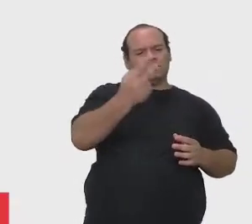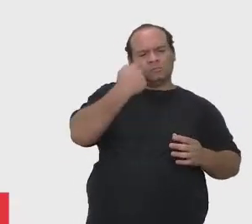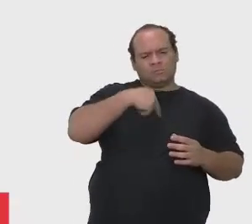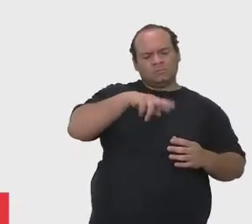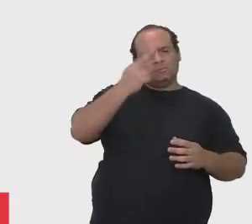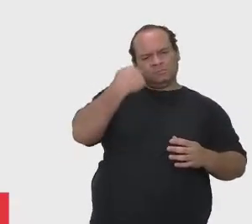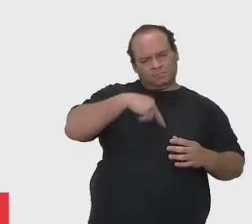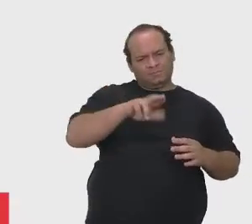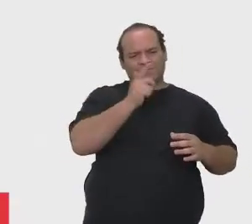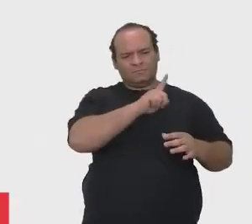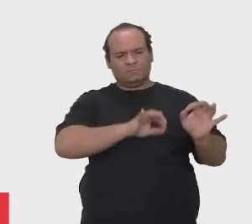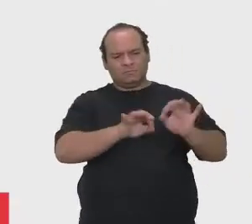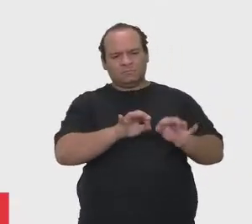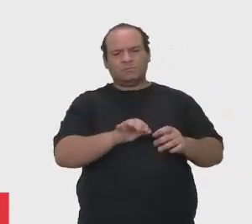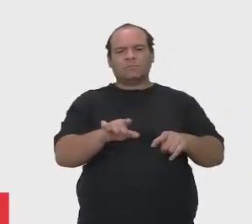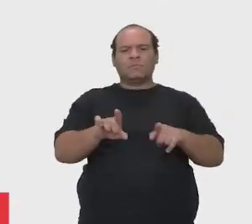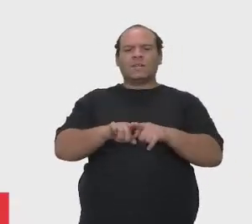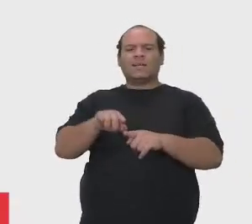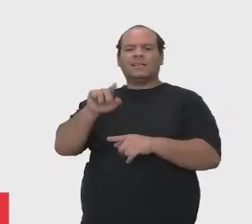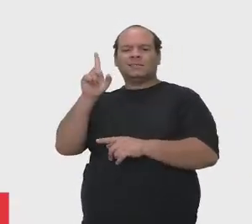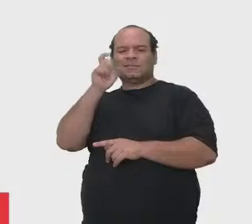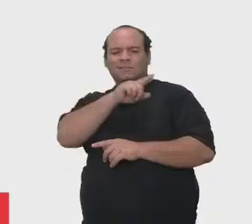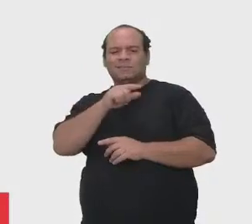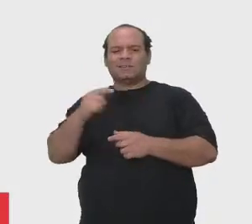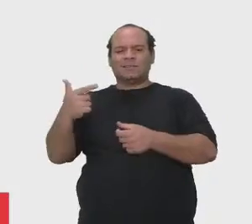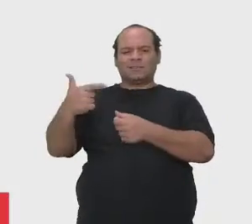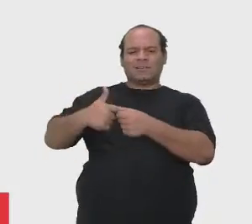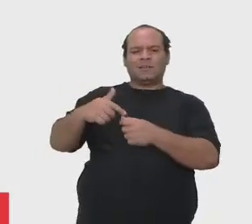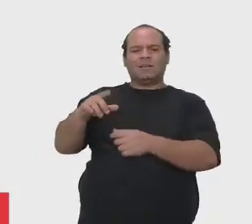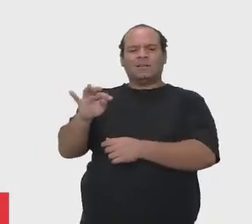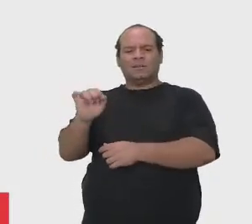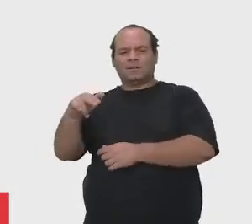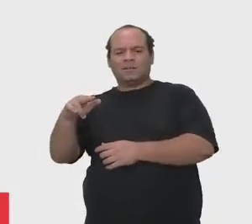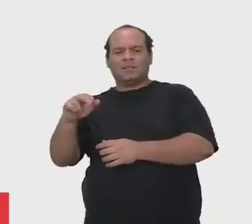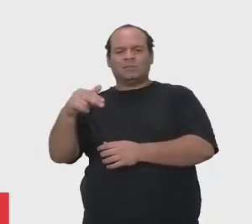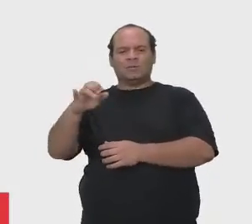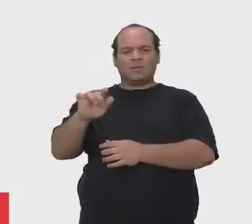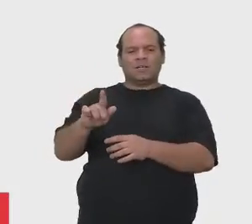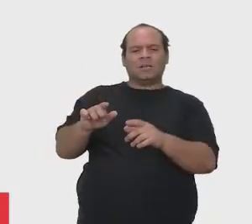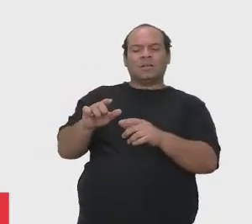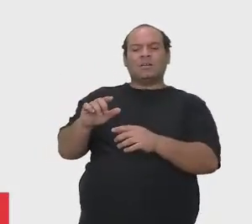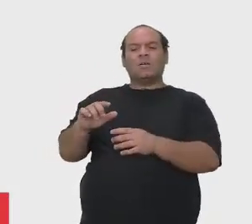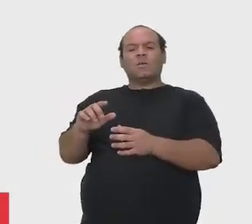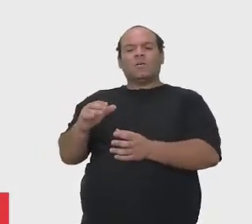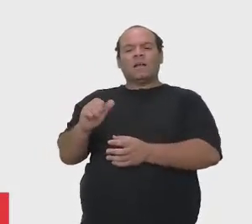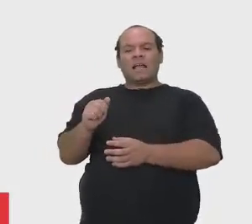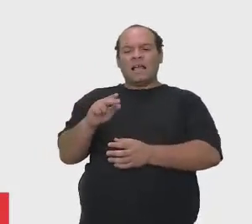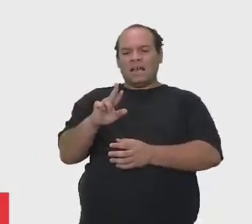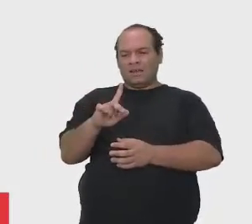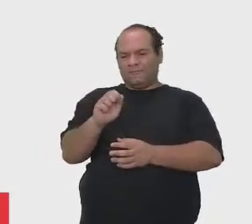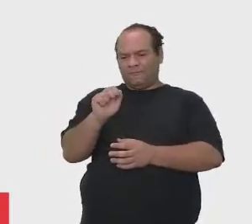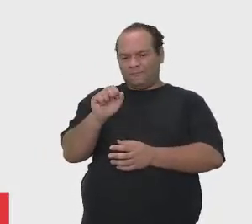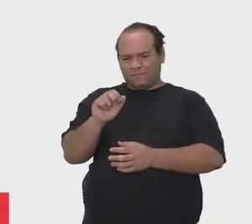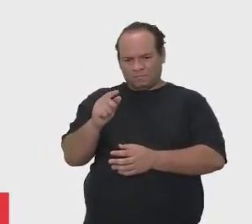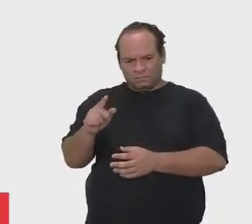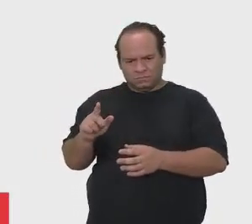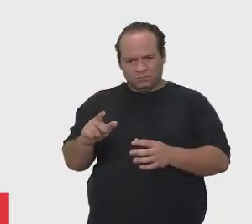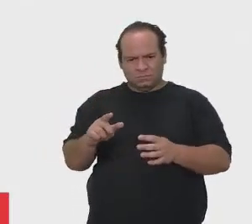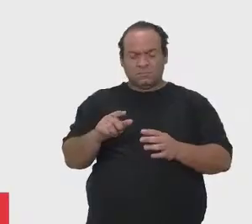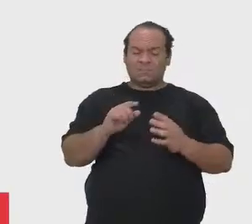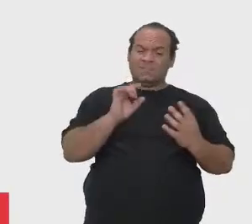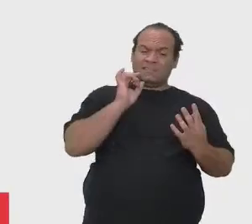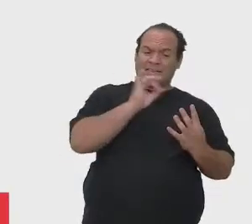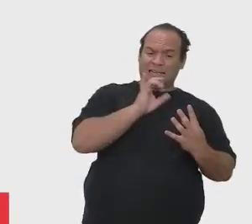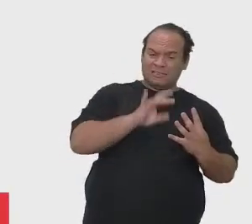fontes não renováveis, que é o petróleo, a termoelétrica, nuclear e carvão. Eu não vou me aprofundar muito nos impactos de cada